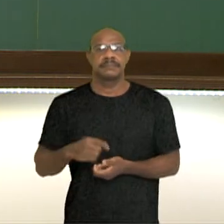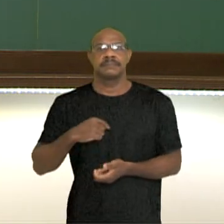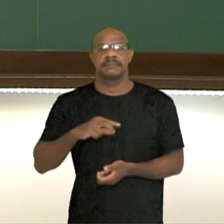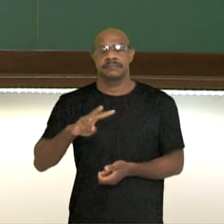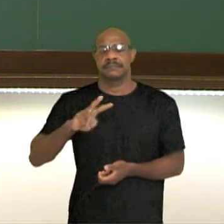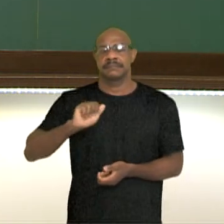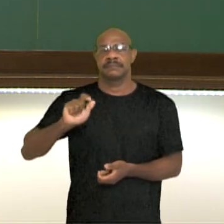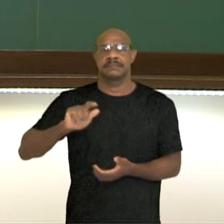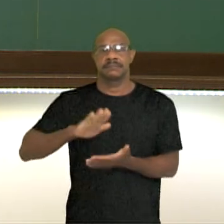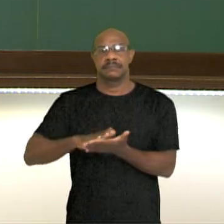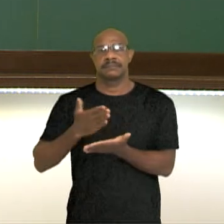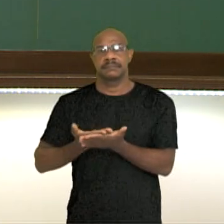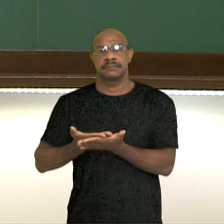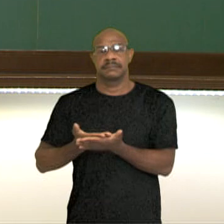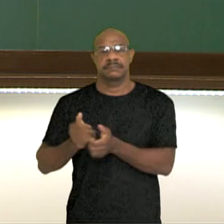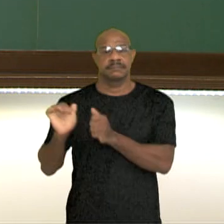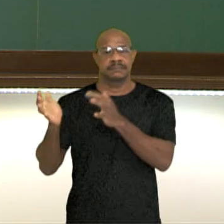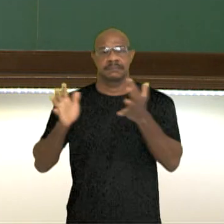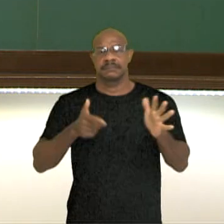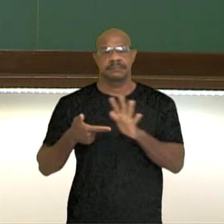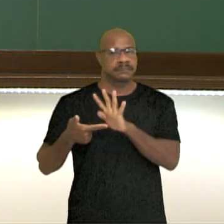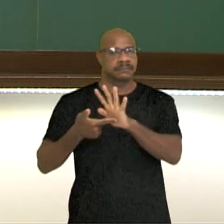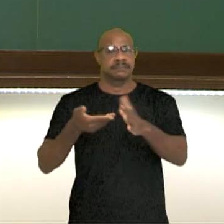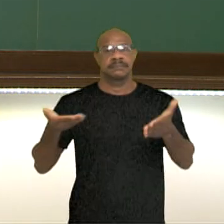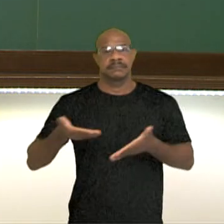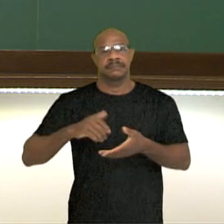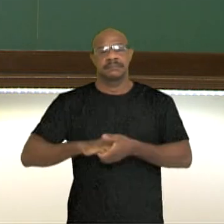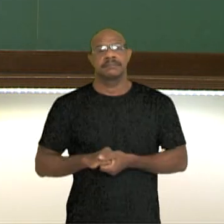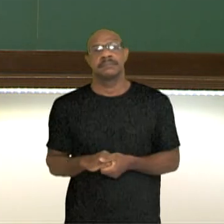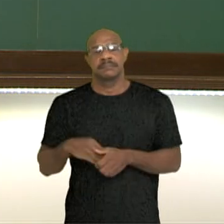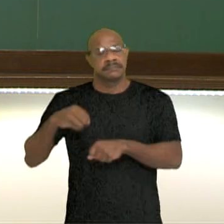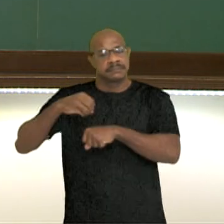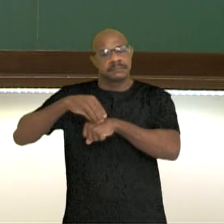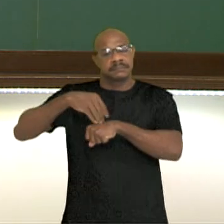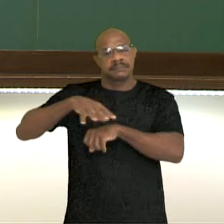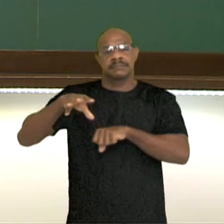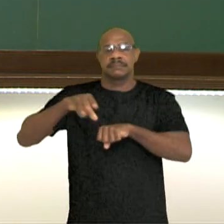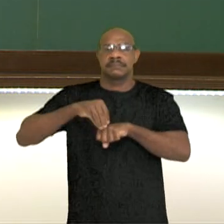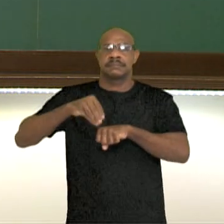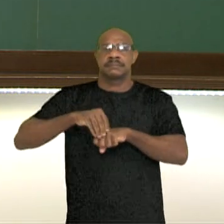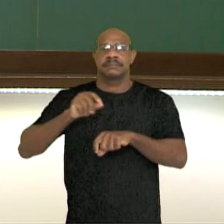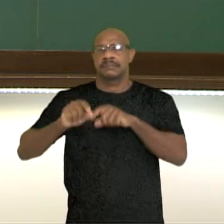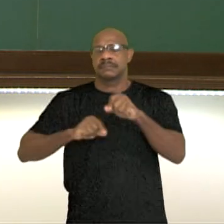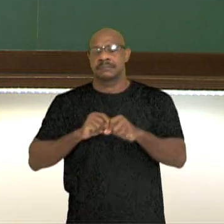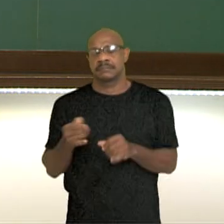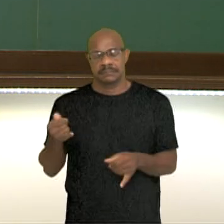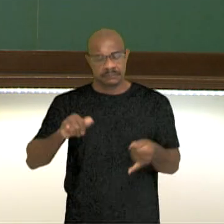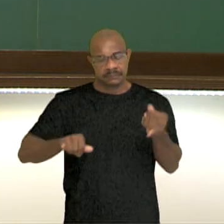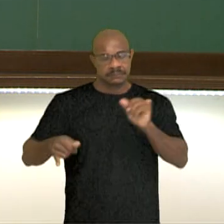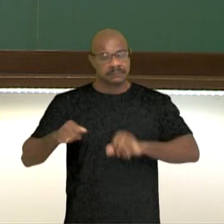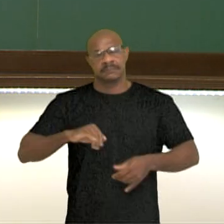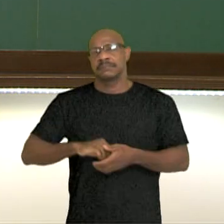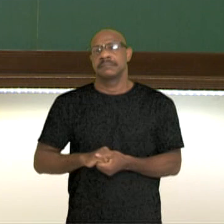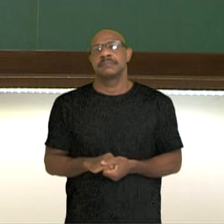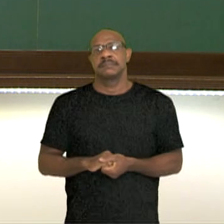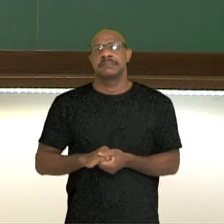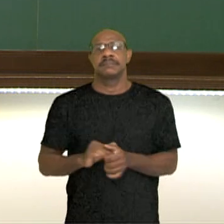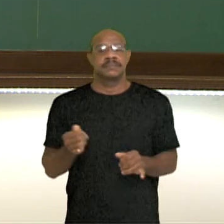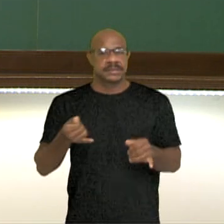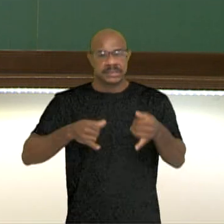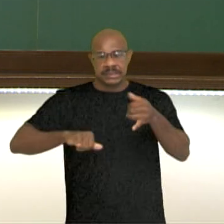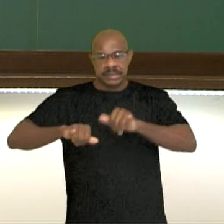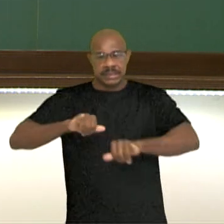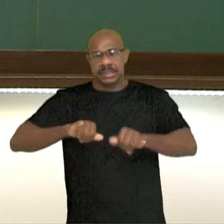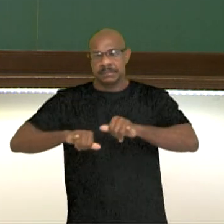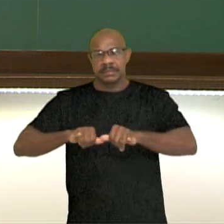Val compartilharmos com vocês aí um pouco deste conhecimento de química, química orgânica, é a ciência